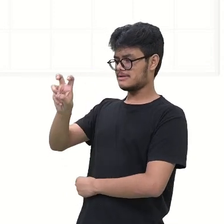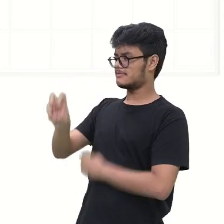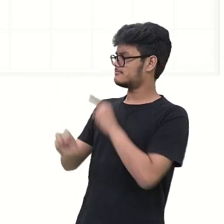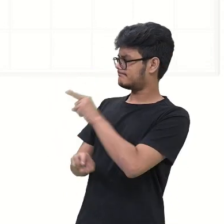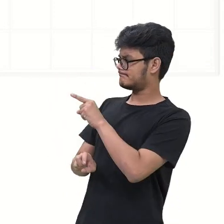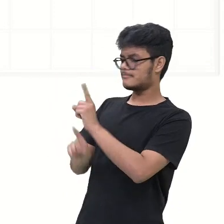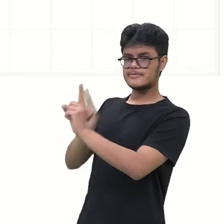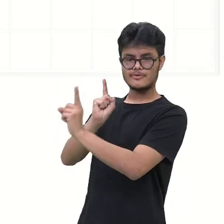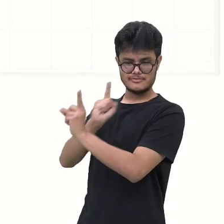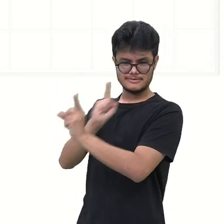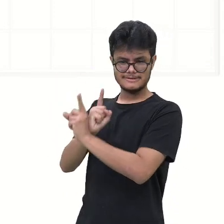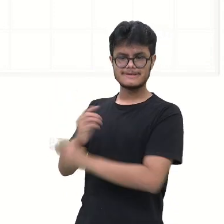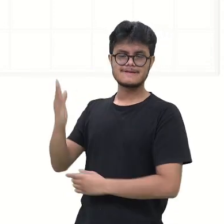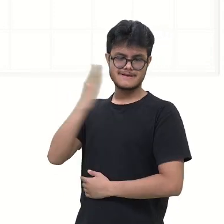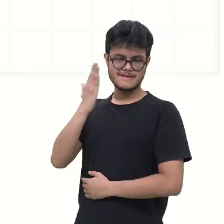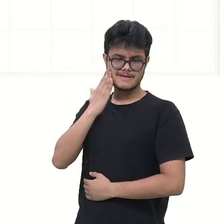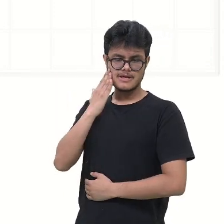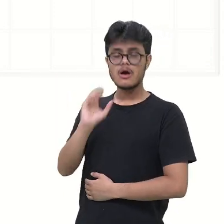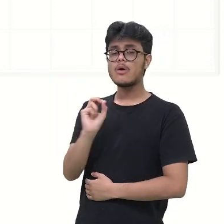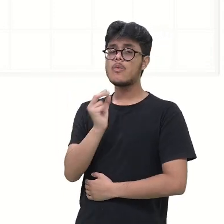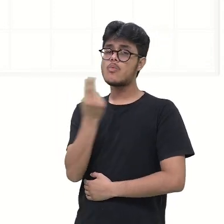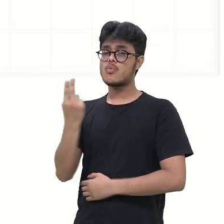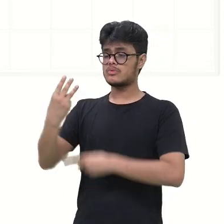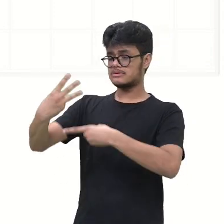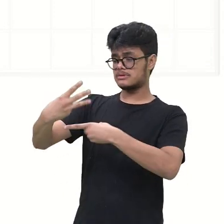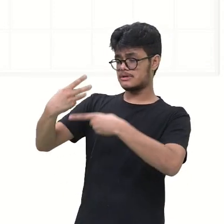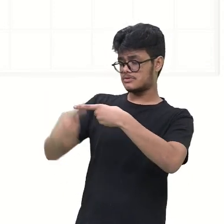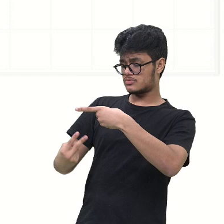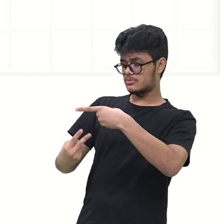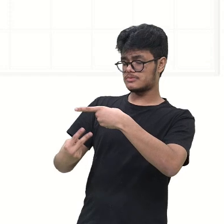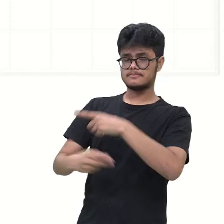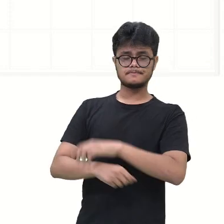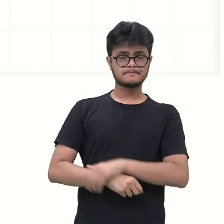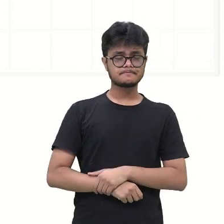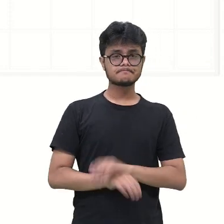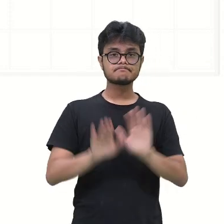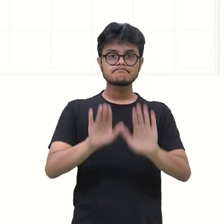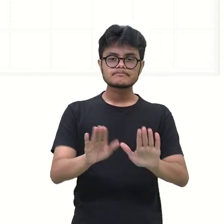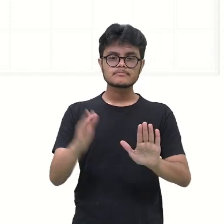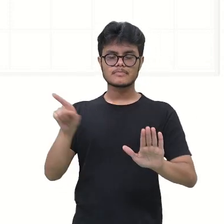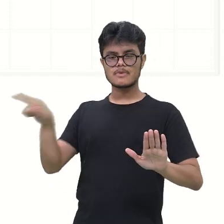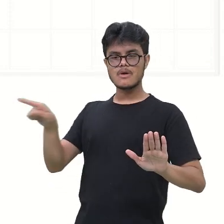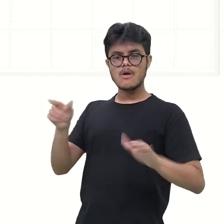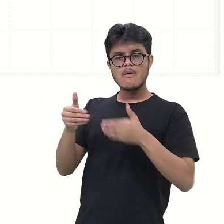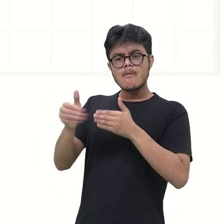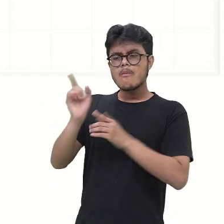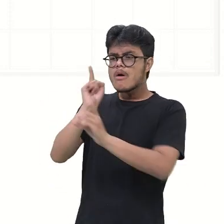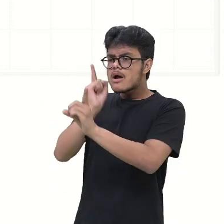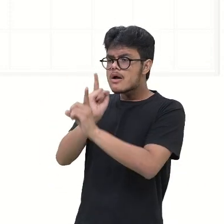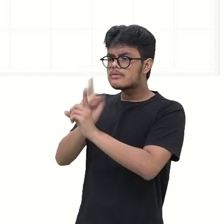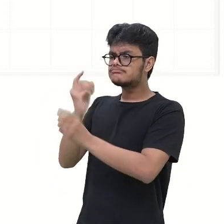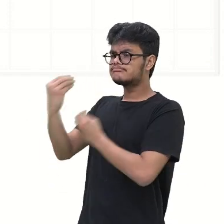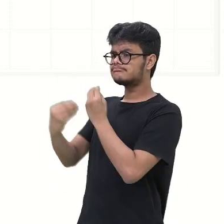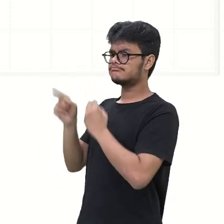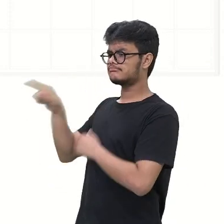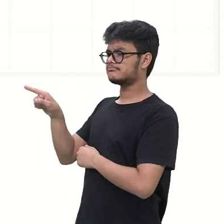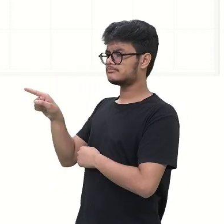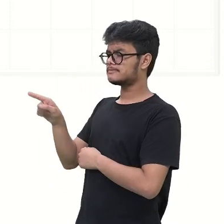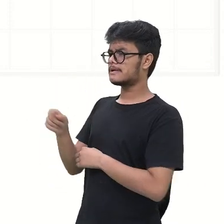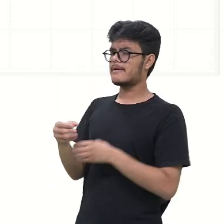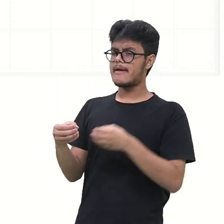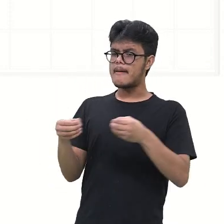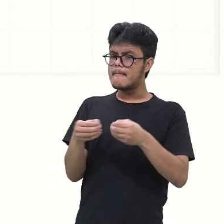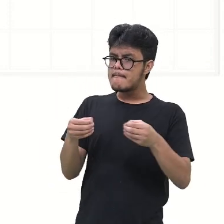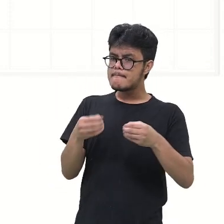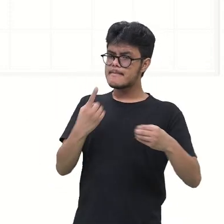certo? Também conhecido como 3 sobre 2. E aí, eu posso começar a aproximar